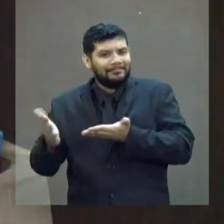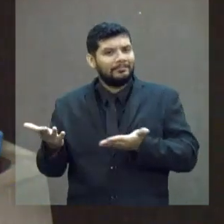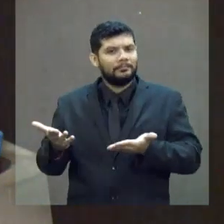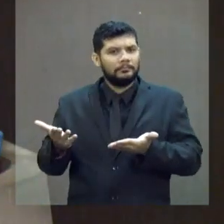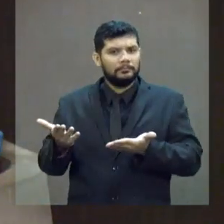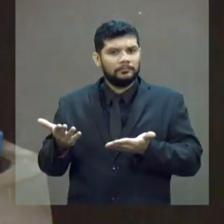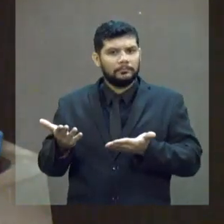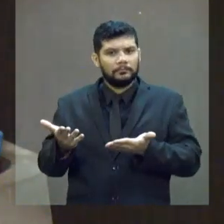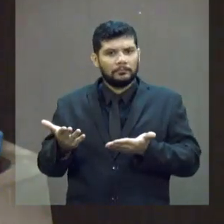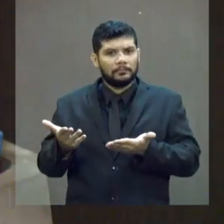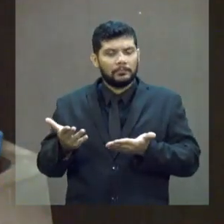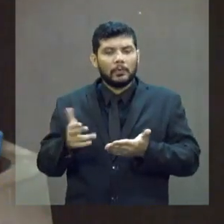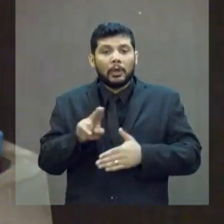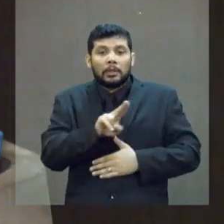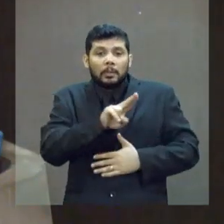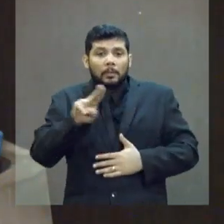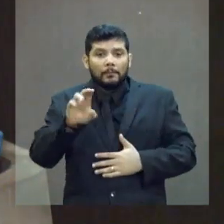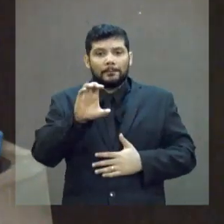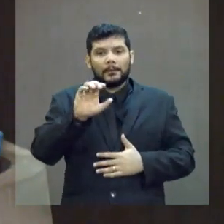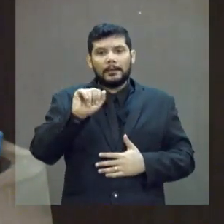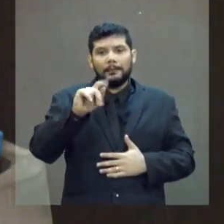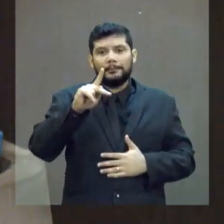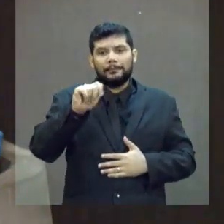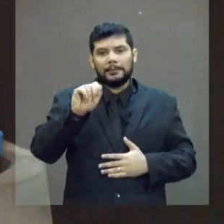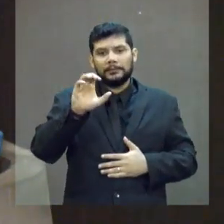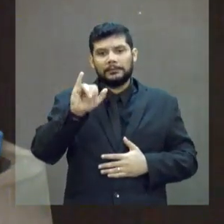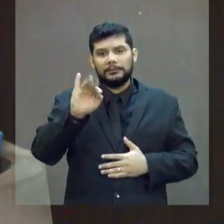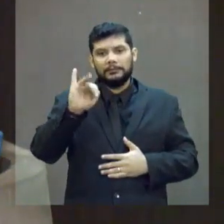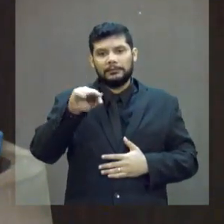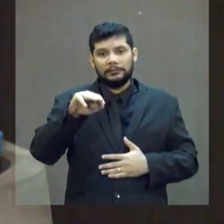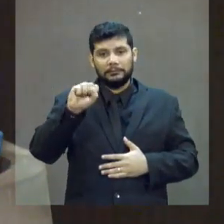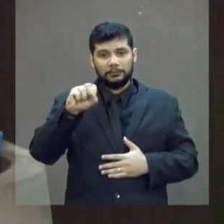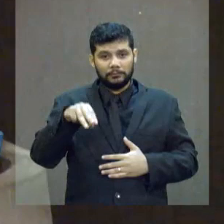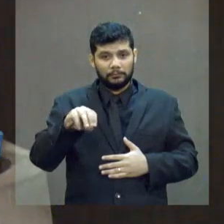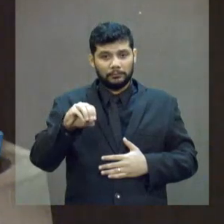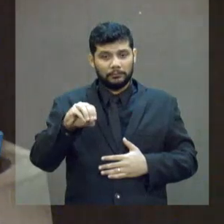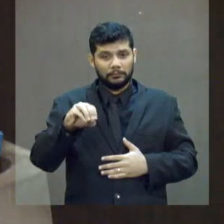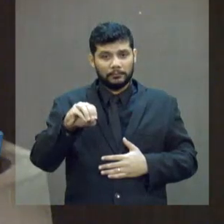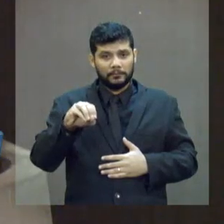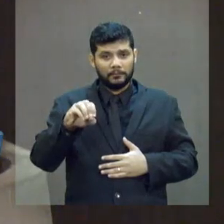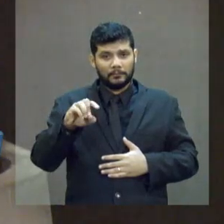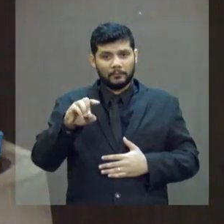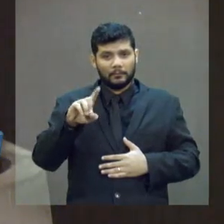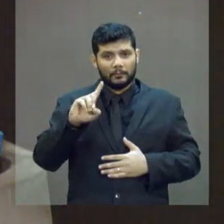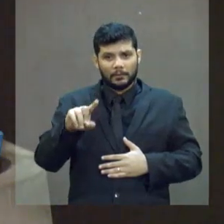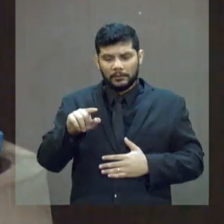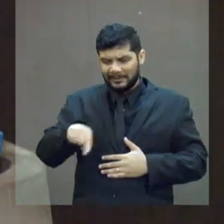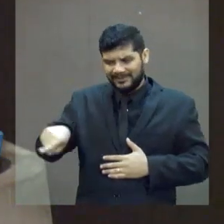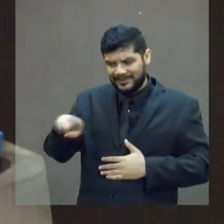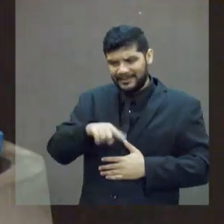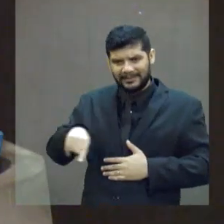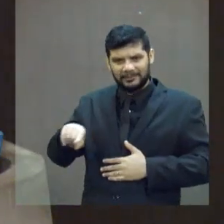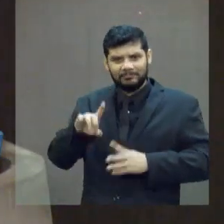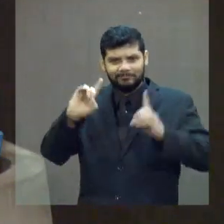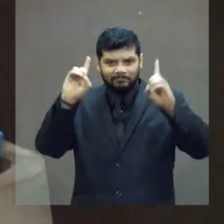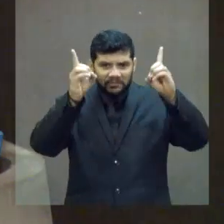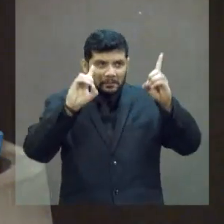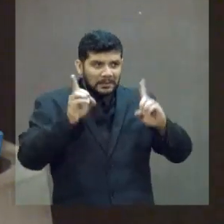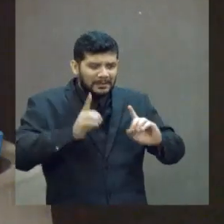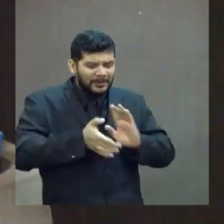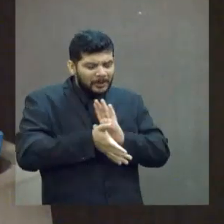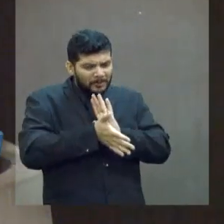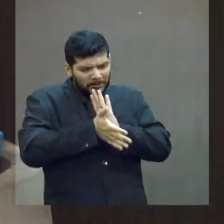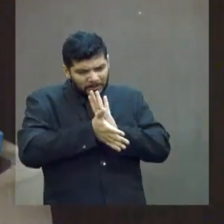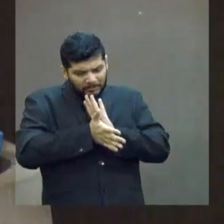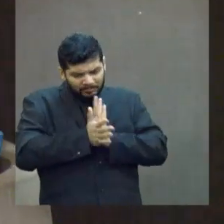de capacitismo. O que é o capacitismo? É a discriminação que sofre a pessoa com